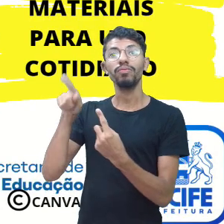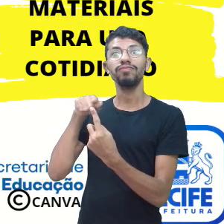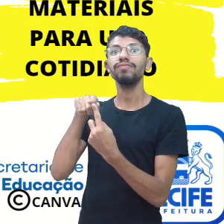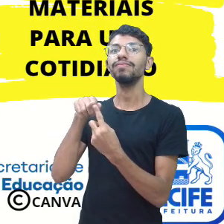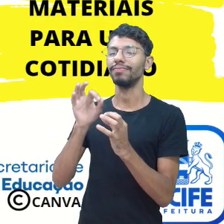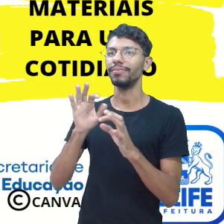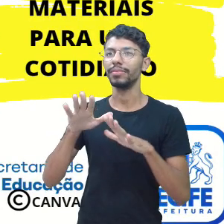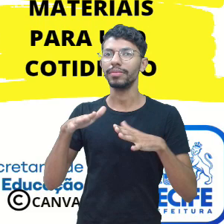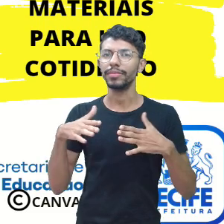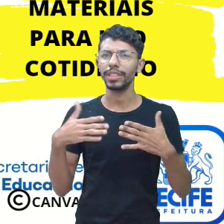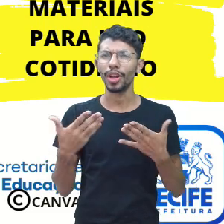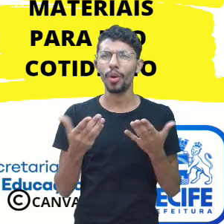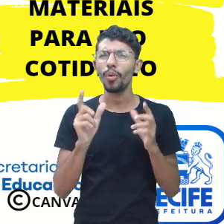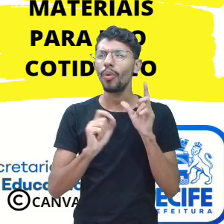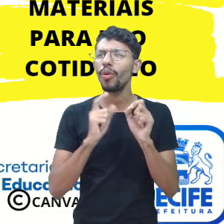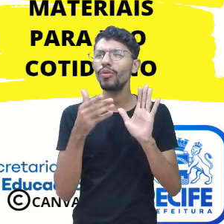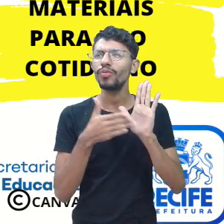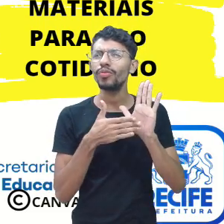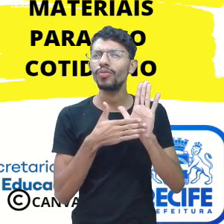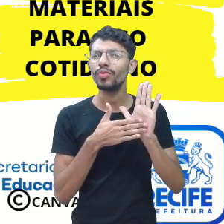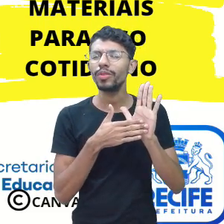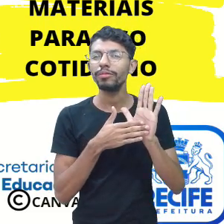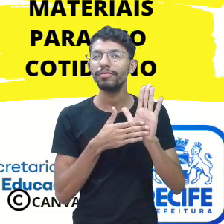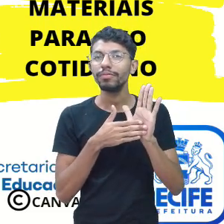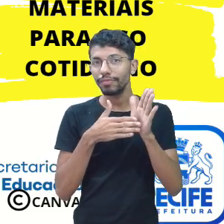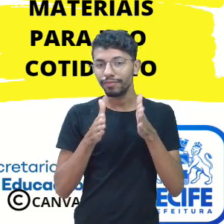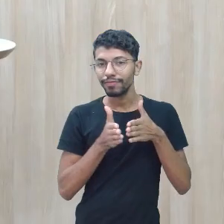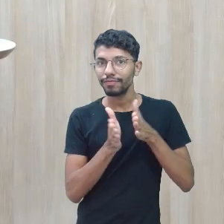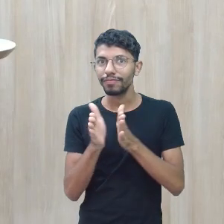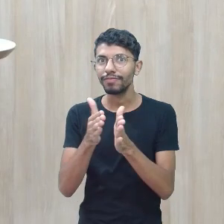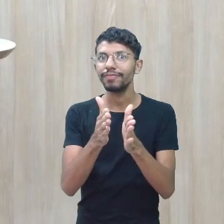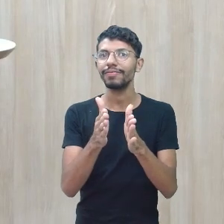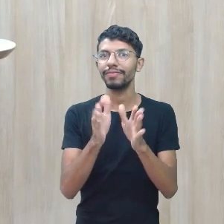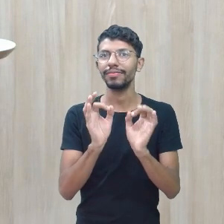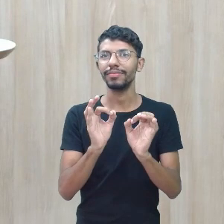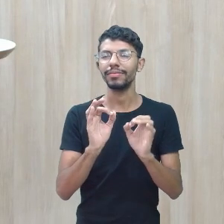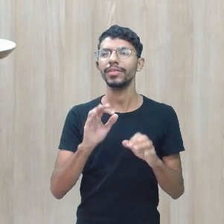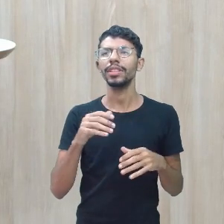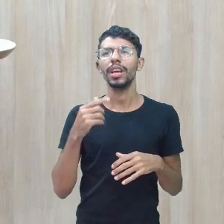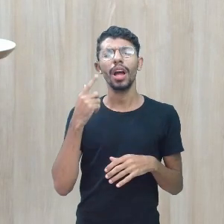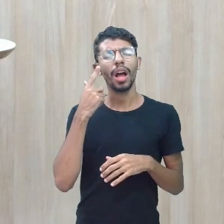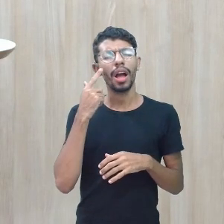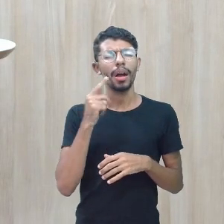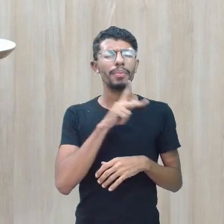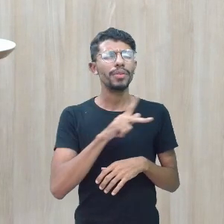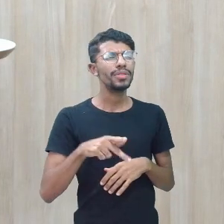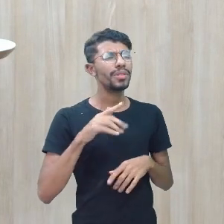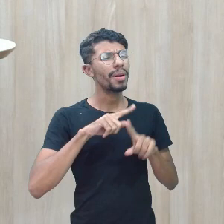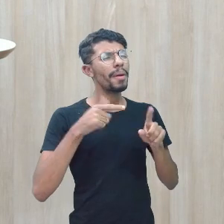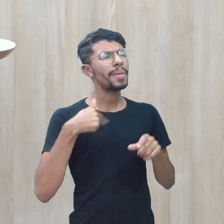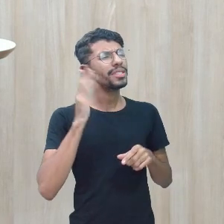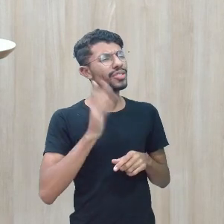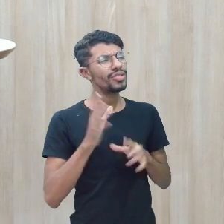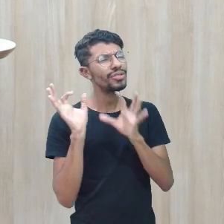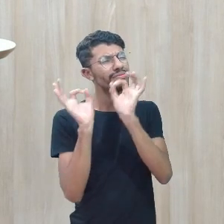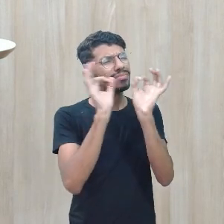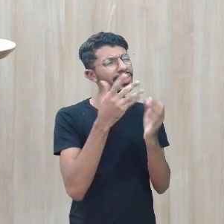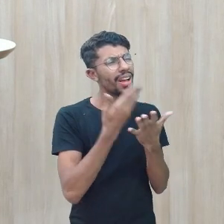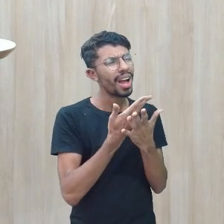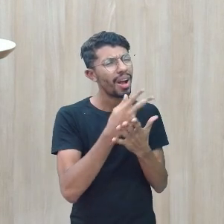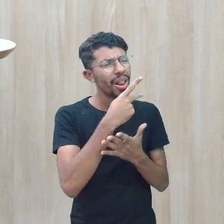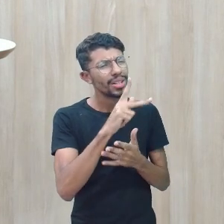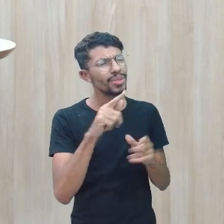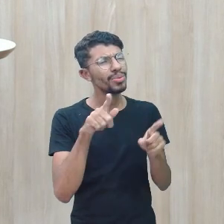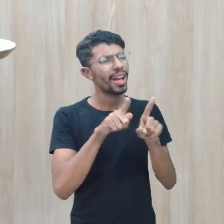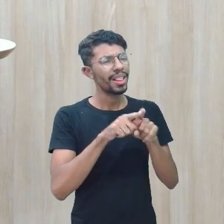Estou propondo a trilha. Eu sei que muita gente fica dizendo, professora, eu já assisti sua aula, já assisti a aula do professor